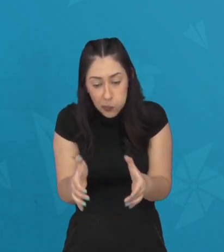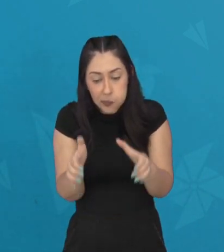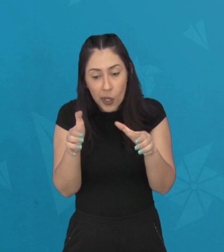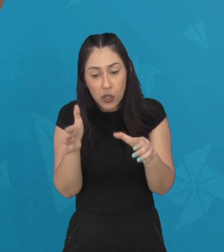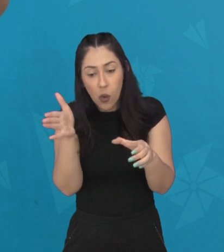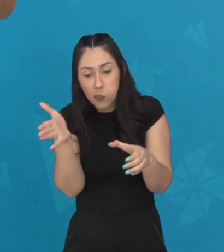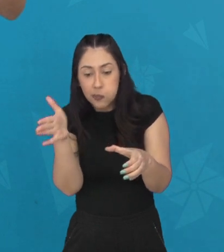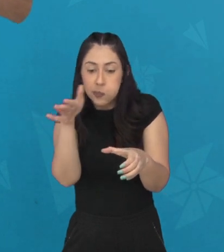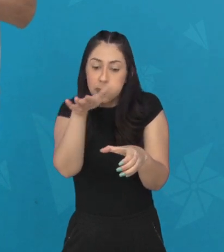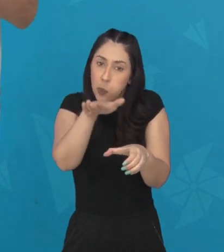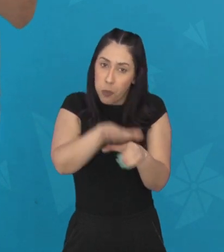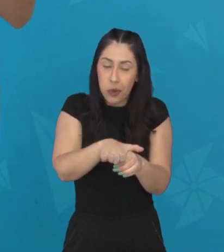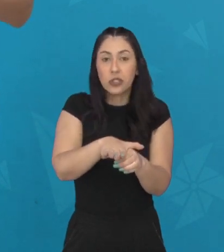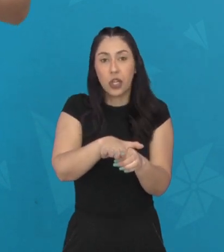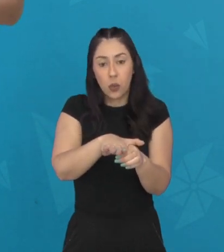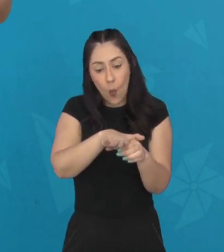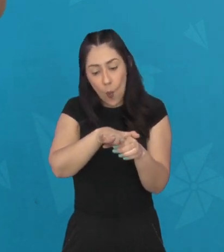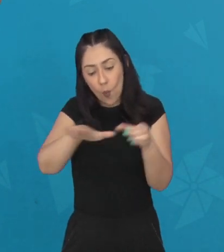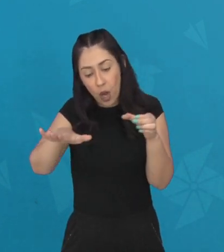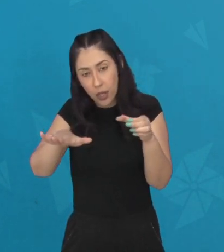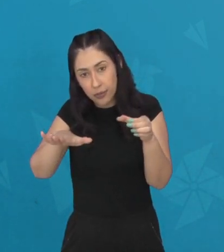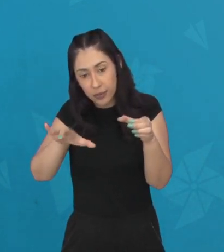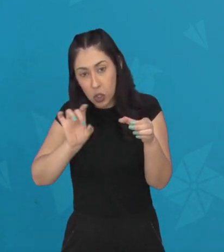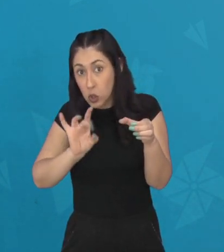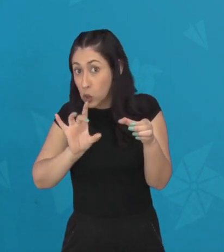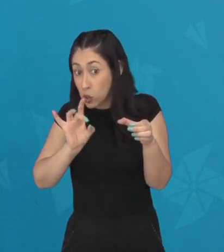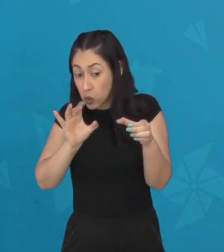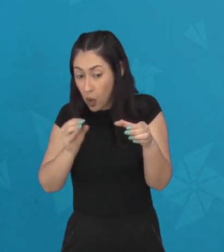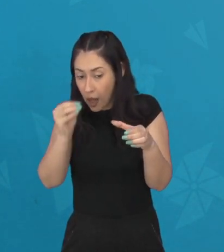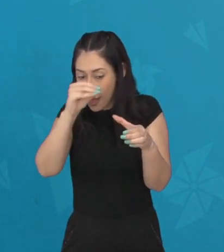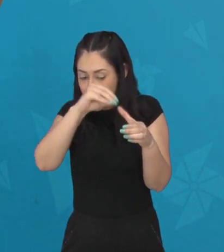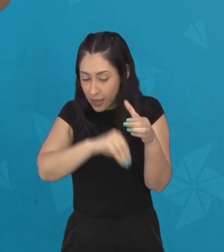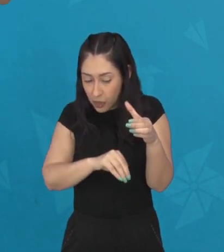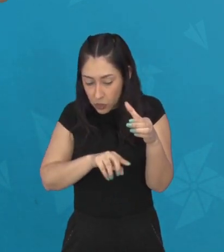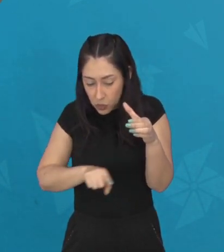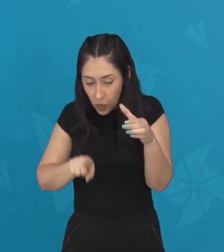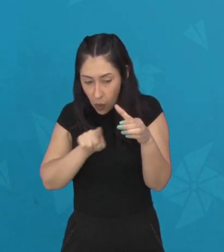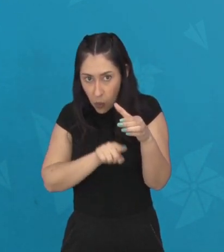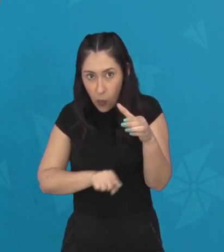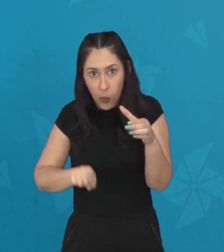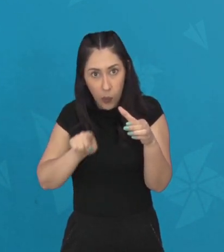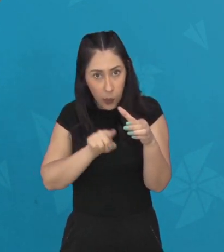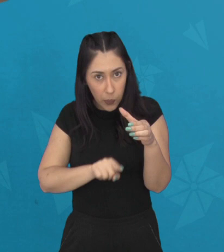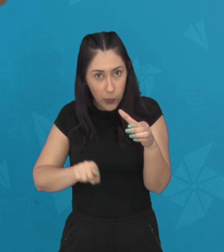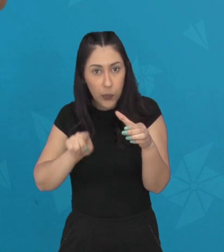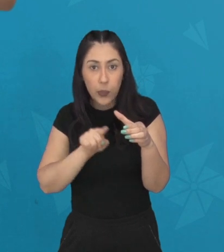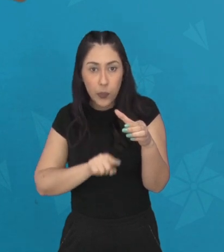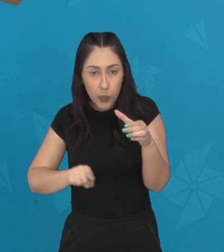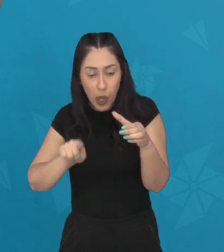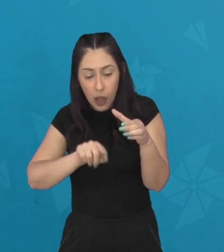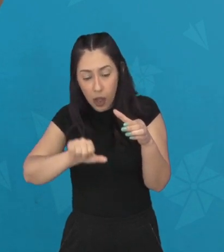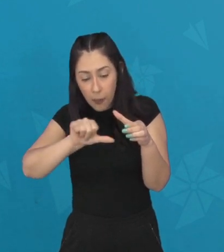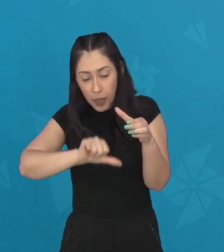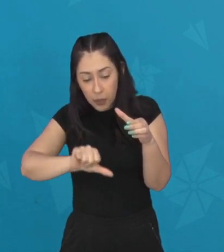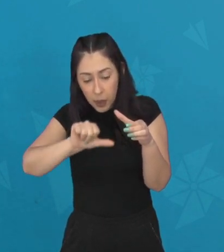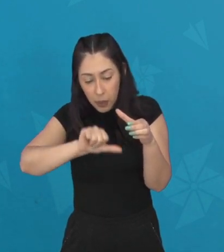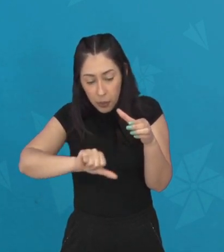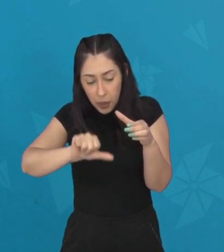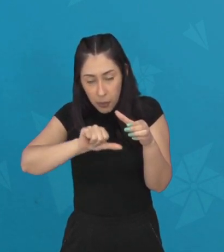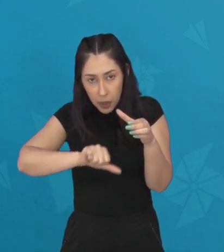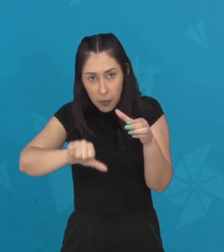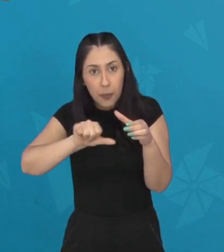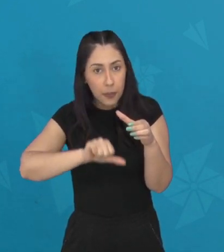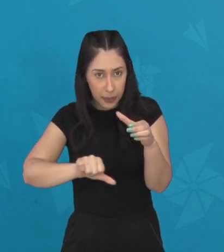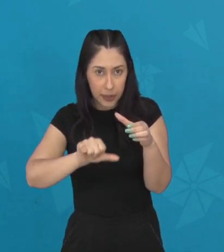ter dados tão precisos, né? Então, ou seja, tem sempre que considerar o recipiente fechado quando vocês quiserem